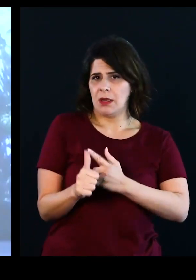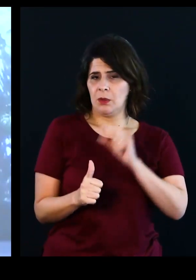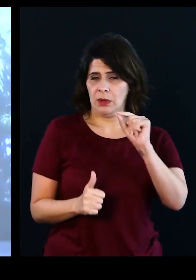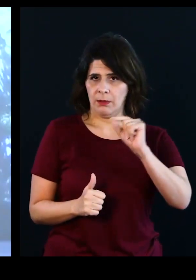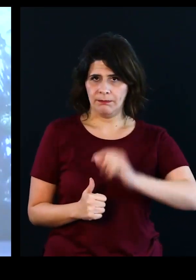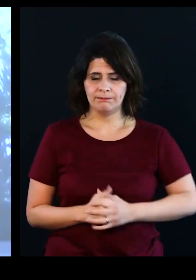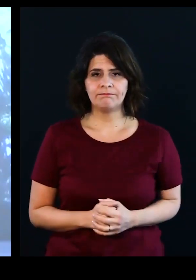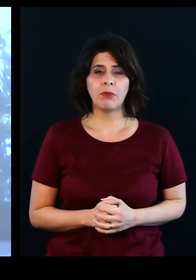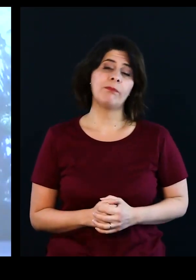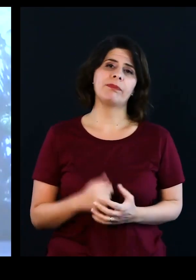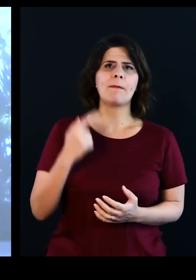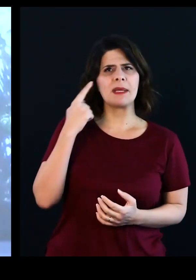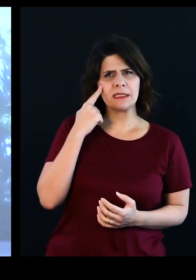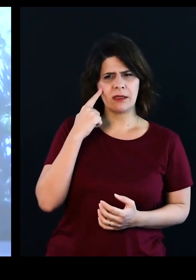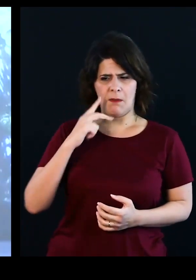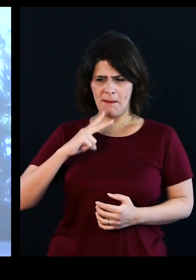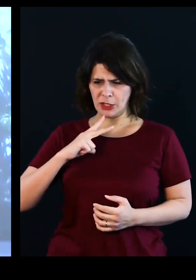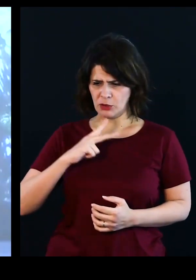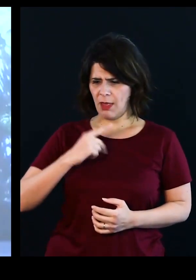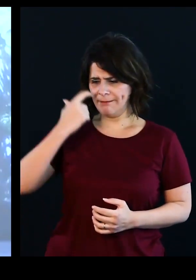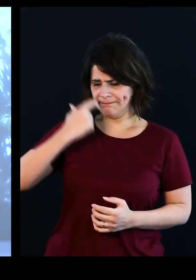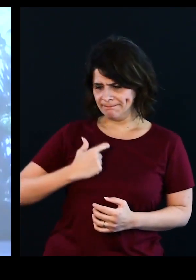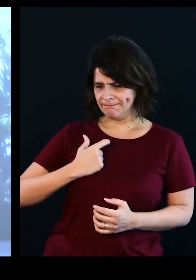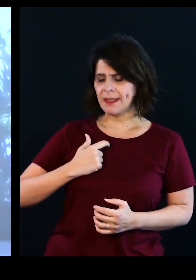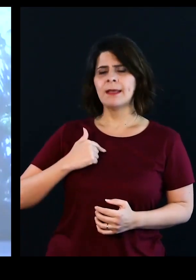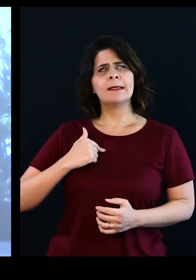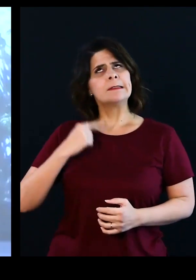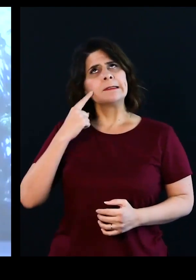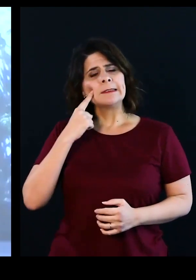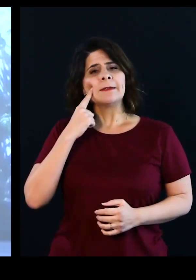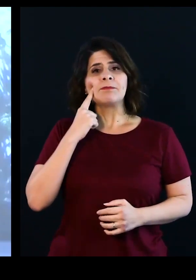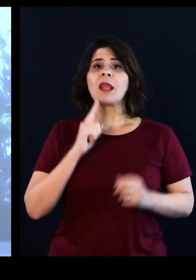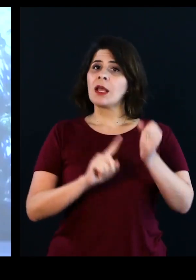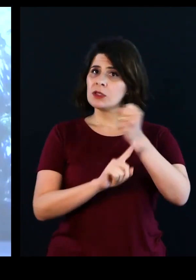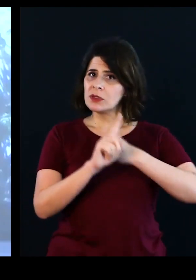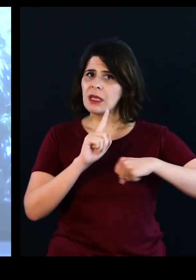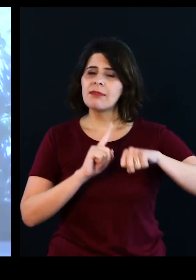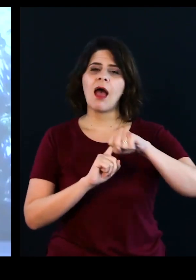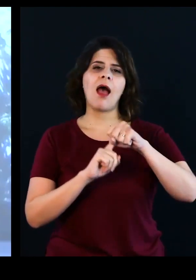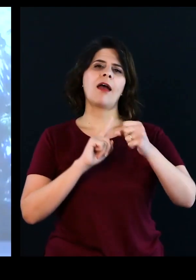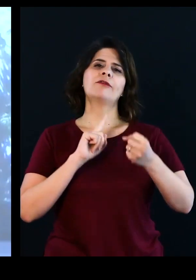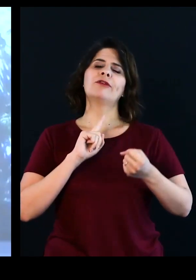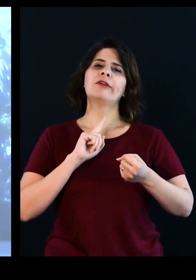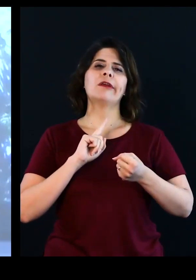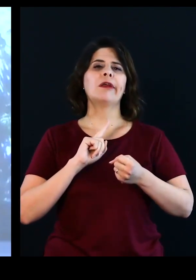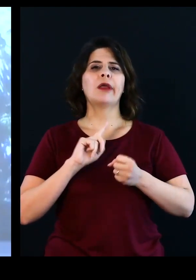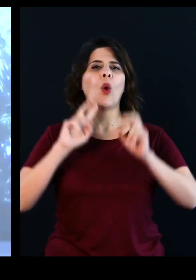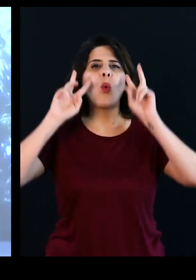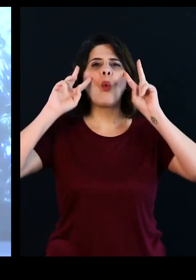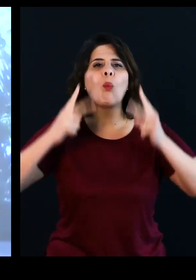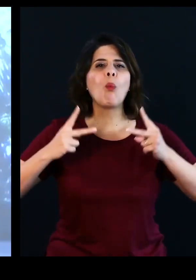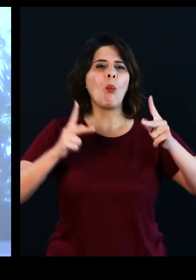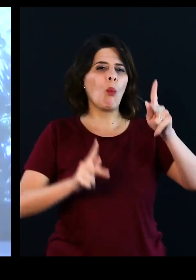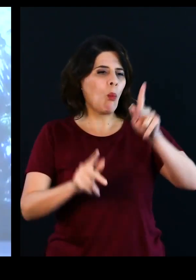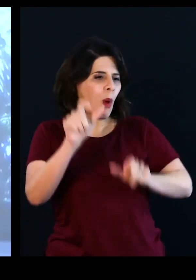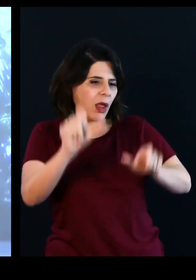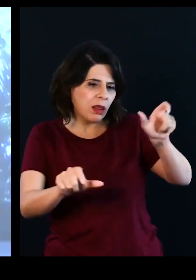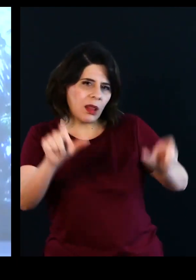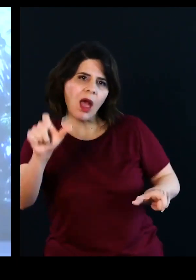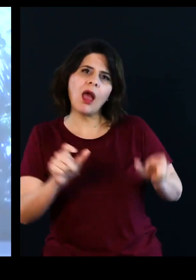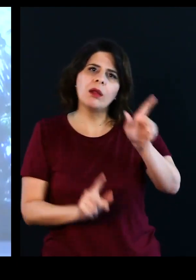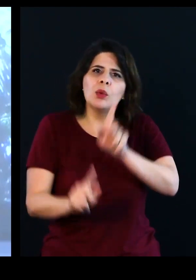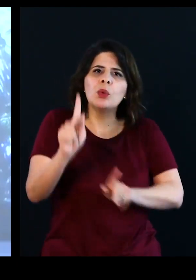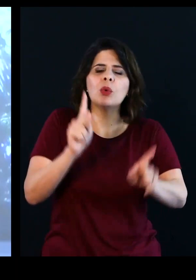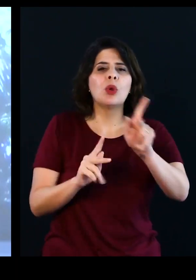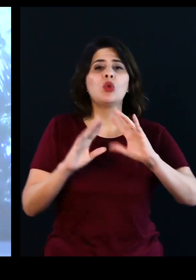né, eu acho que toda a sociedade, a humanidade, eu acho que está vivendo um processo de transformação.